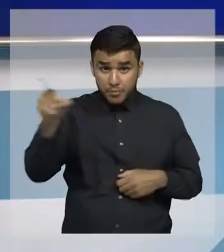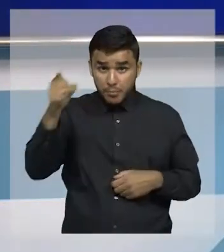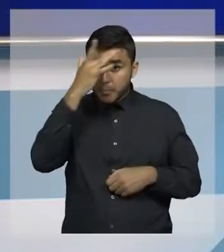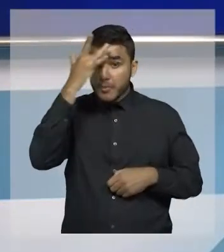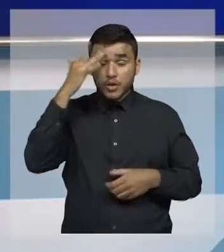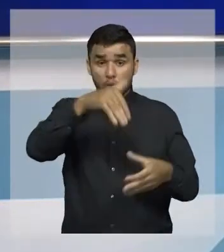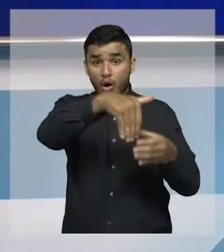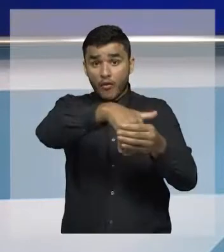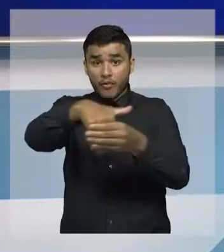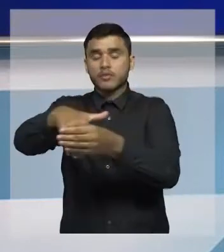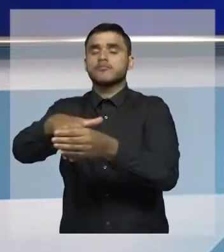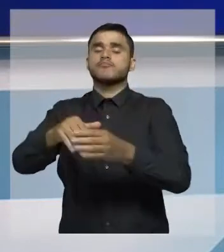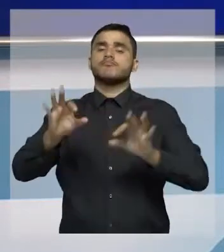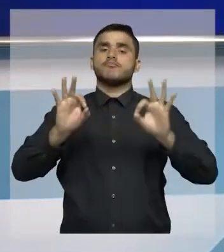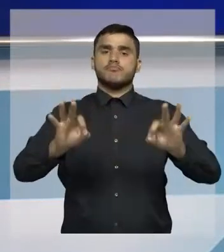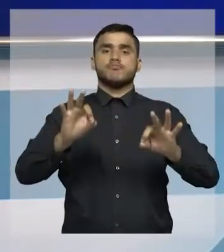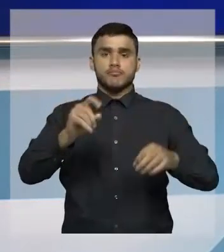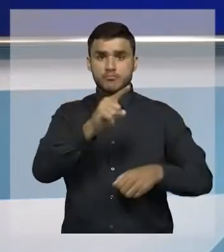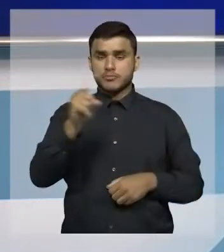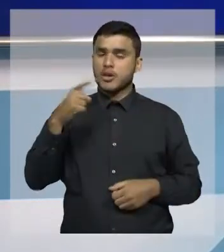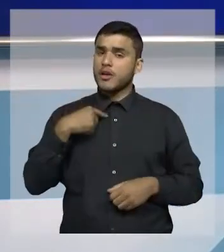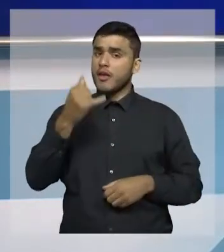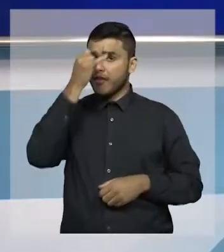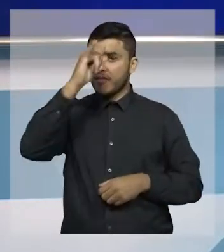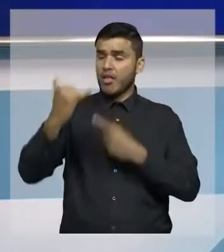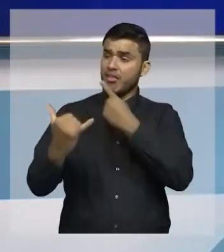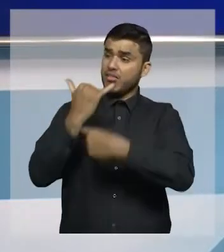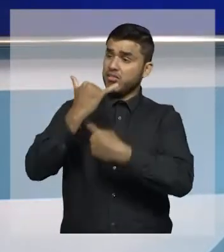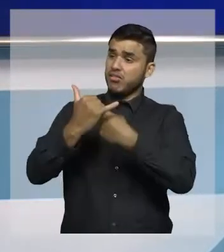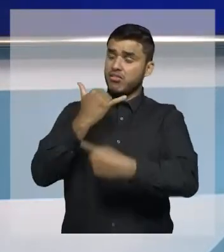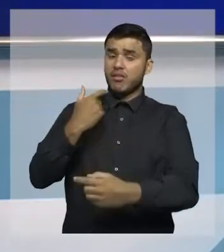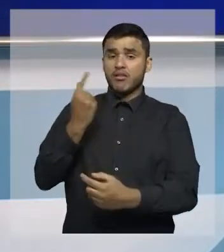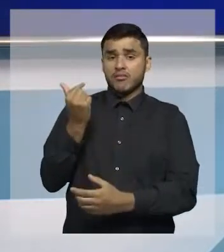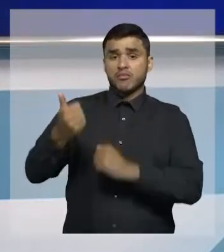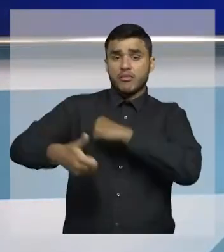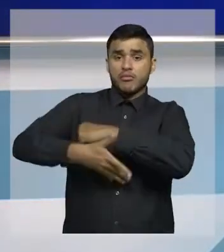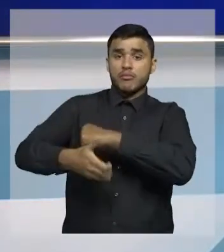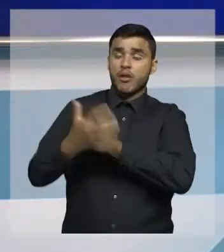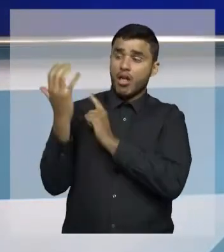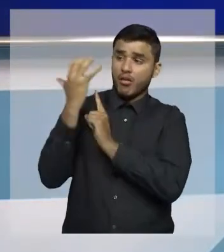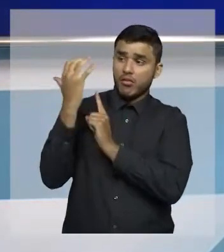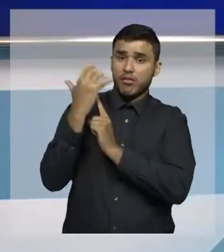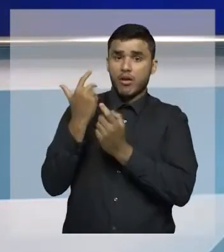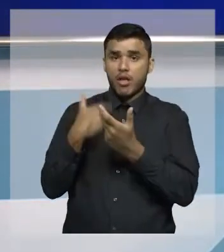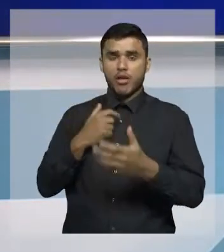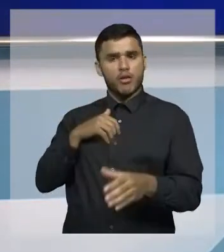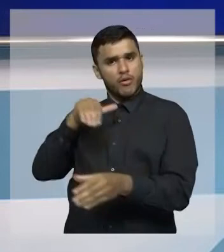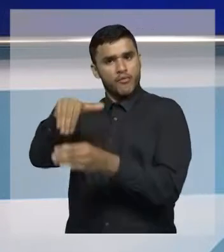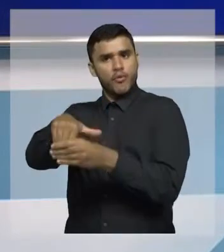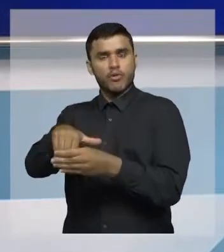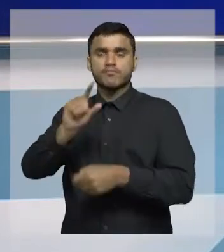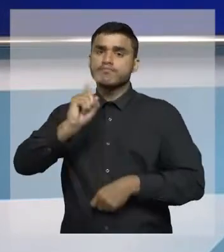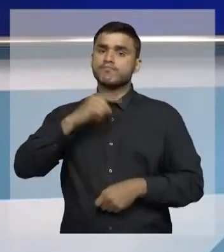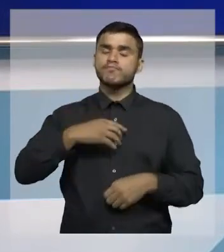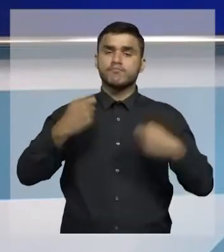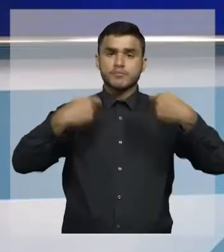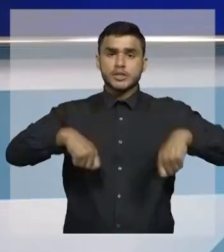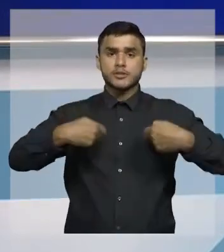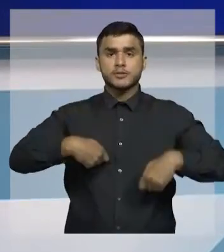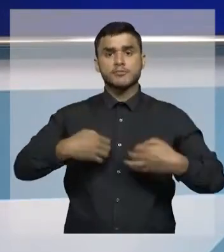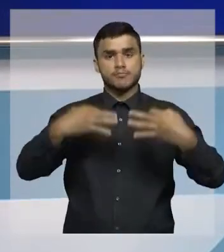deixar enganar, mas... ou pelo menos não se deixar ser influenciado por qualquer vantagem, porque isso aqui é um problema